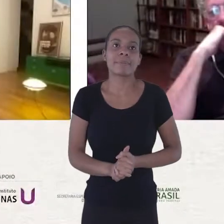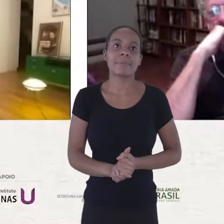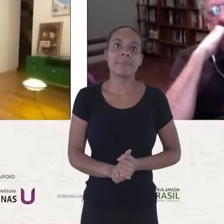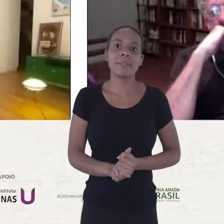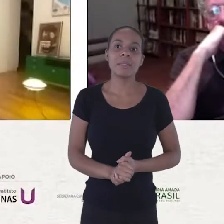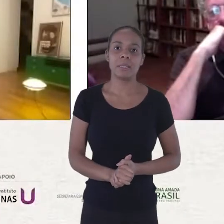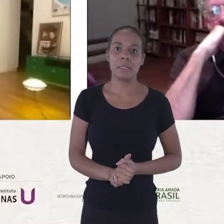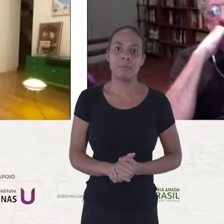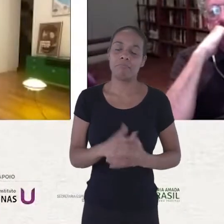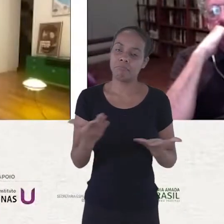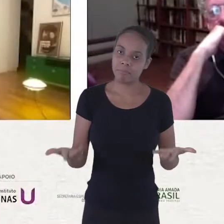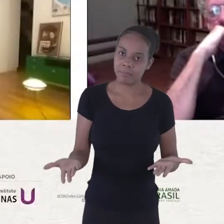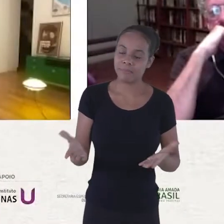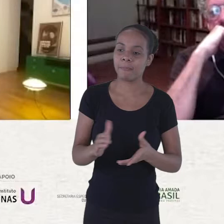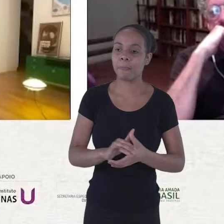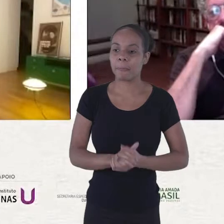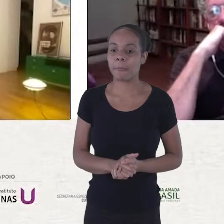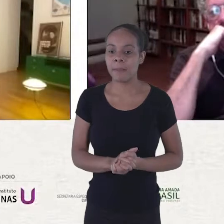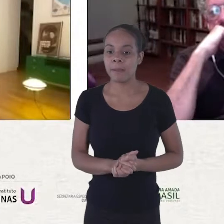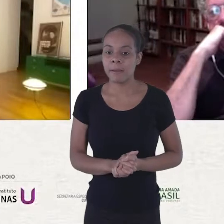maneira,